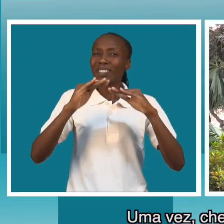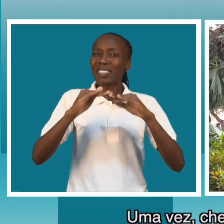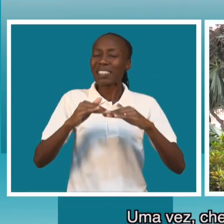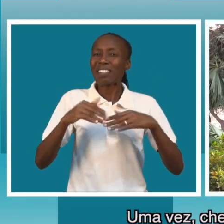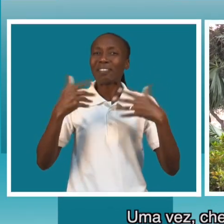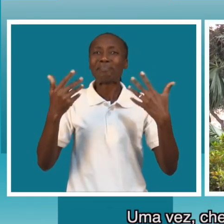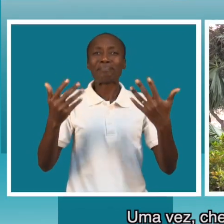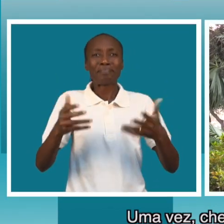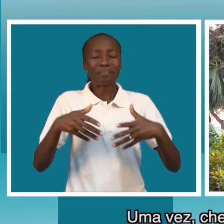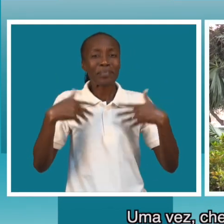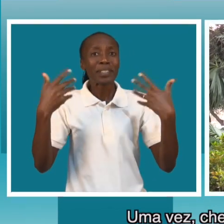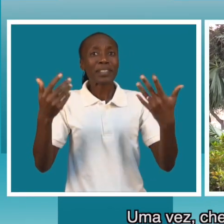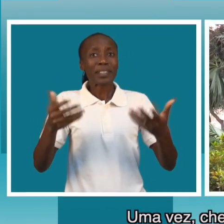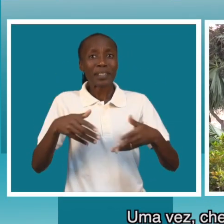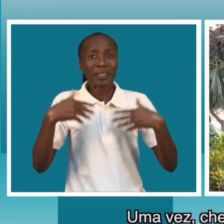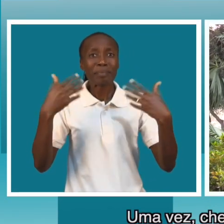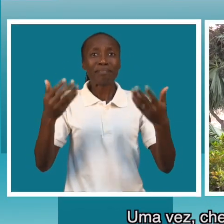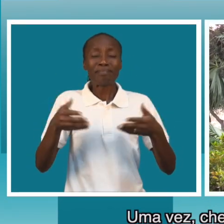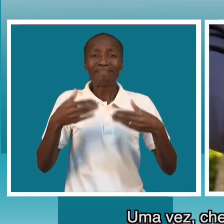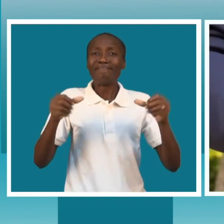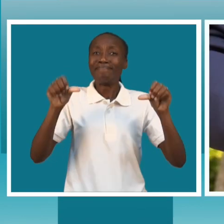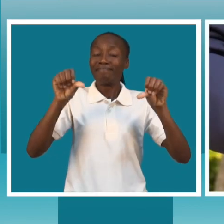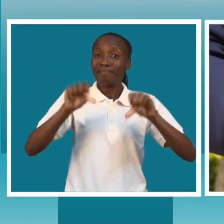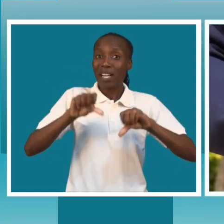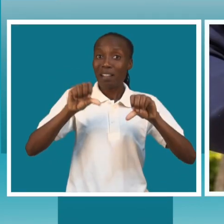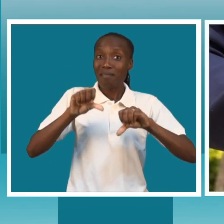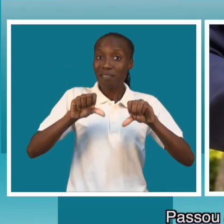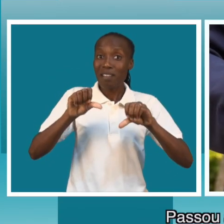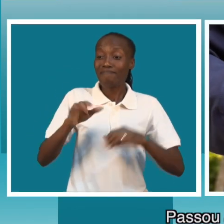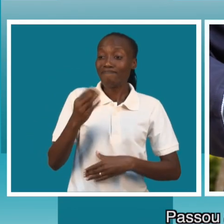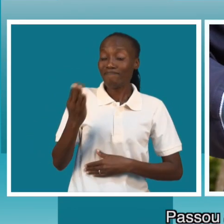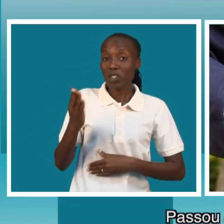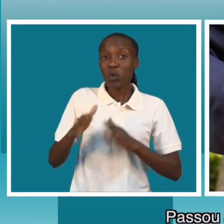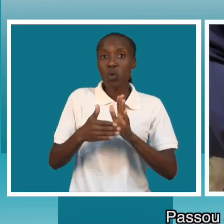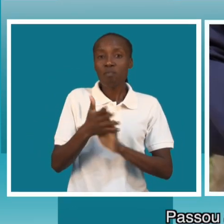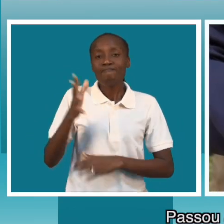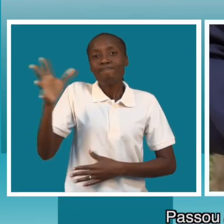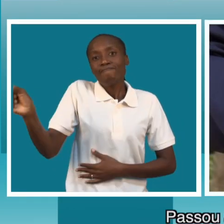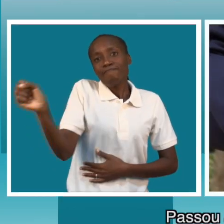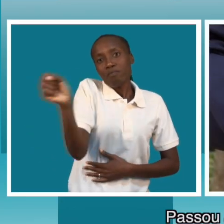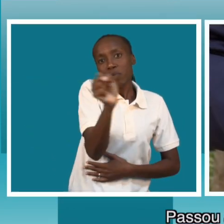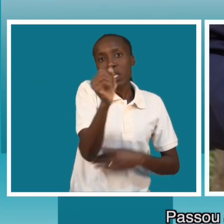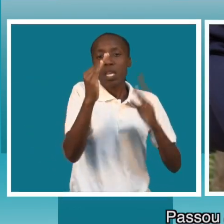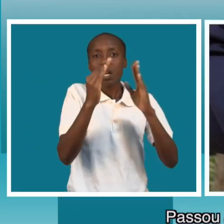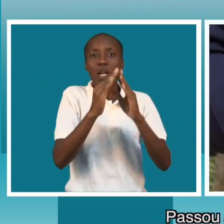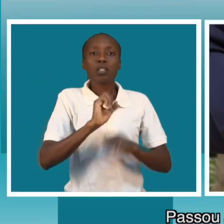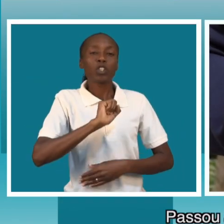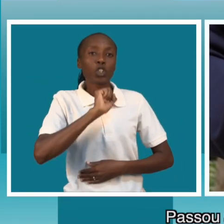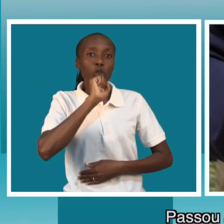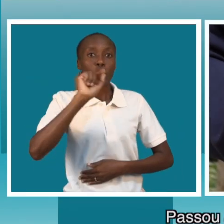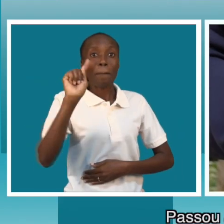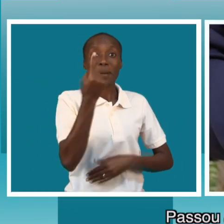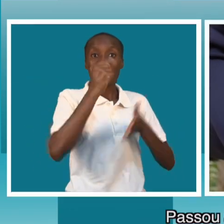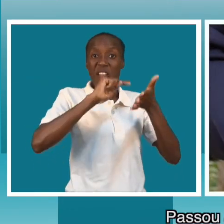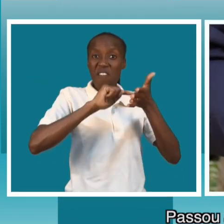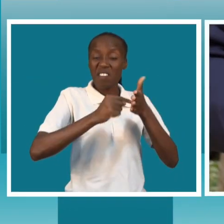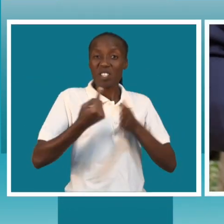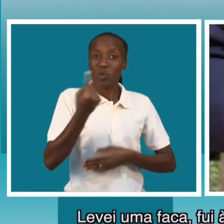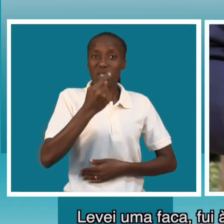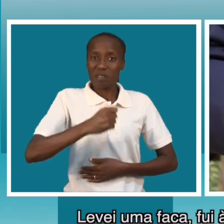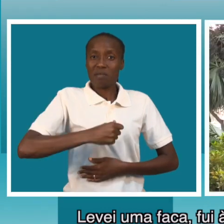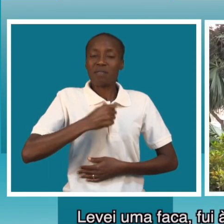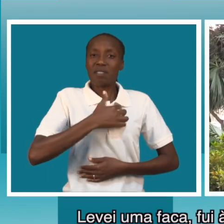muito, muito, muito, muito tenso. Passou a viver com os tios e veio a primeira tentativa de